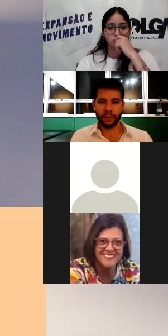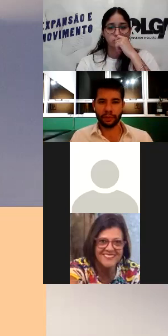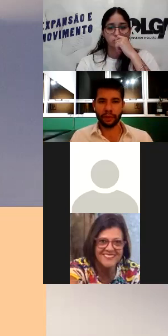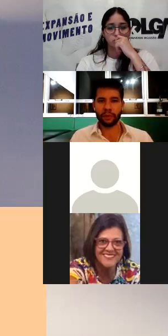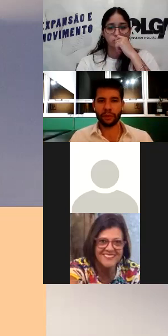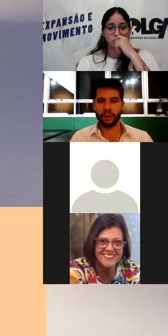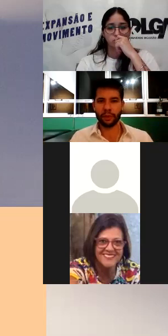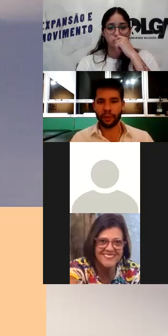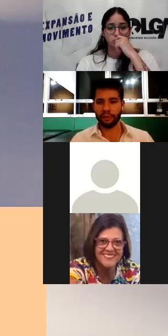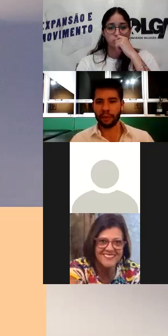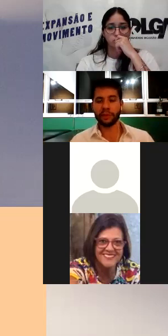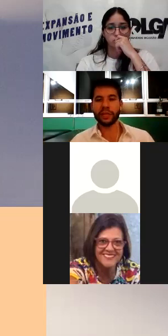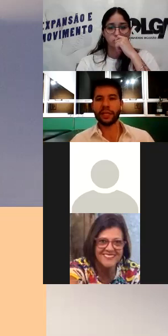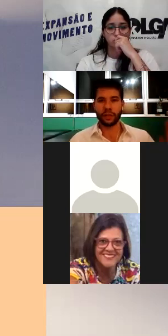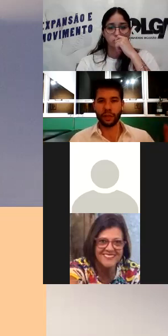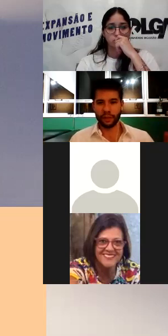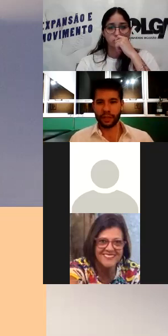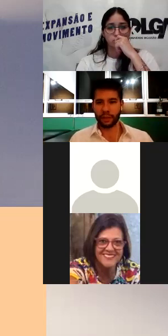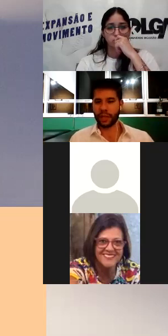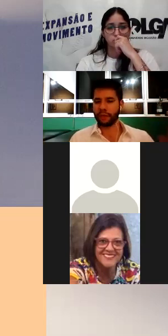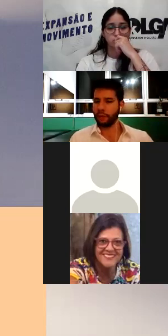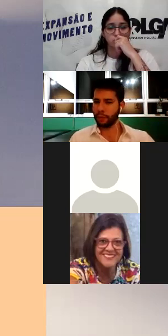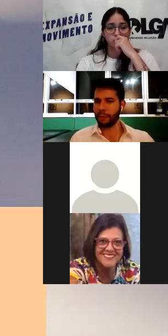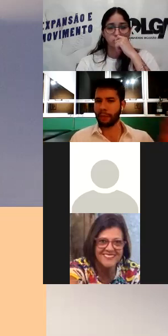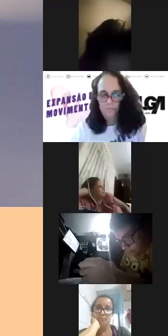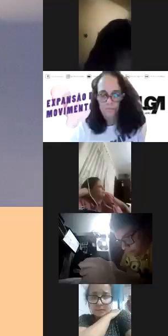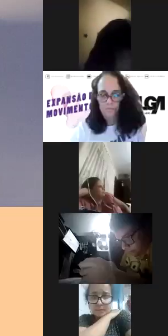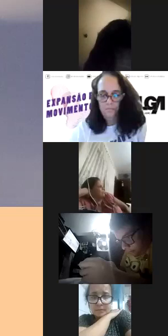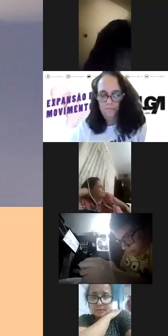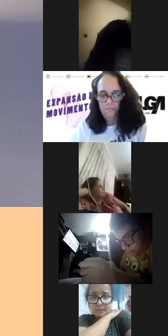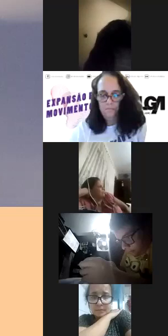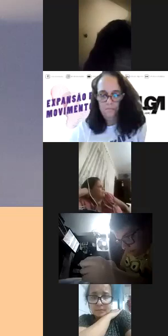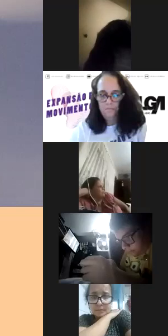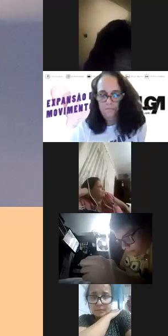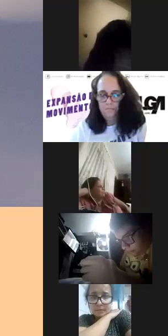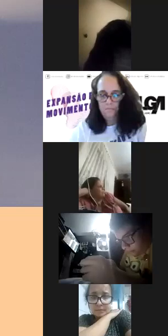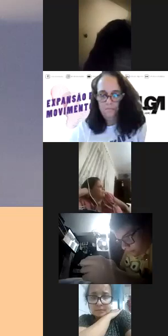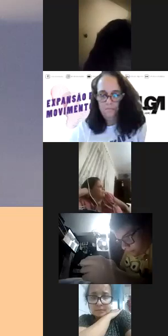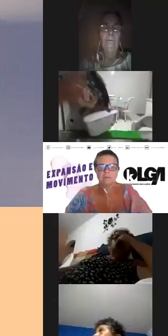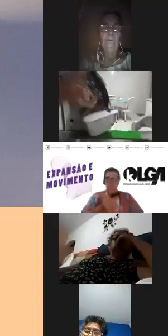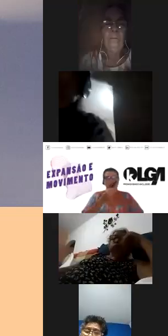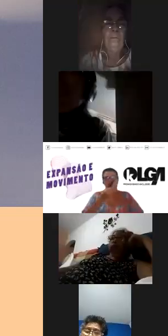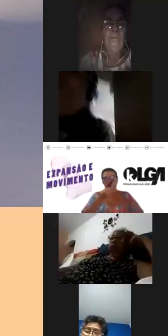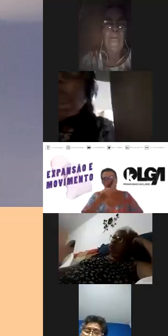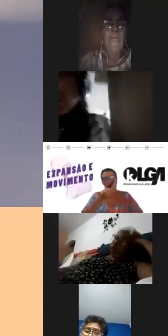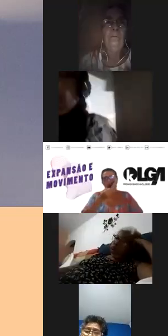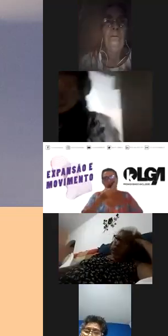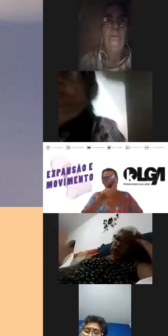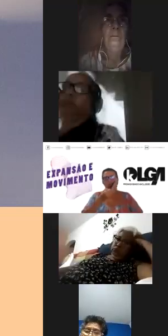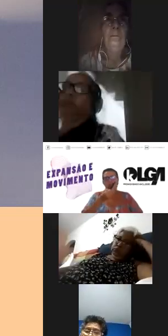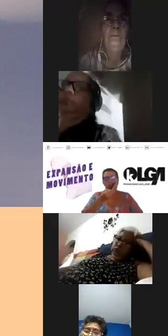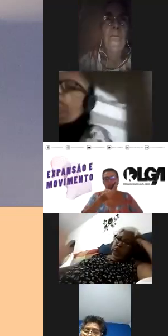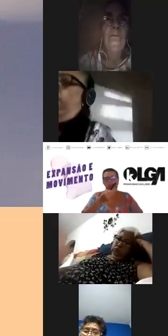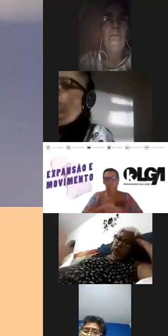então vamos desistir desse processo e vamos para uma mamadeira mesmo, que é mais fácil. E assim foi orientado lá dentro